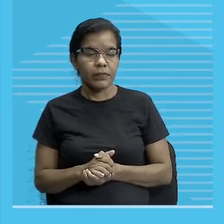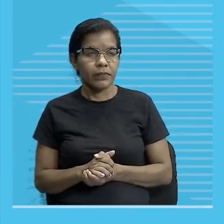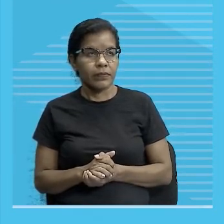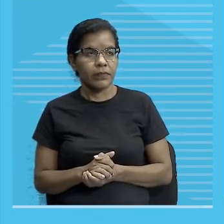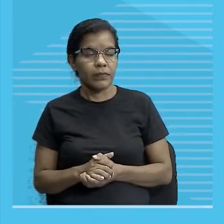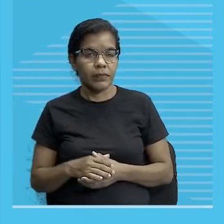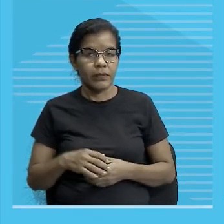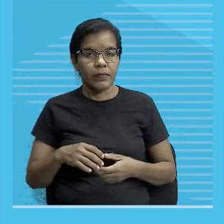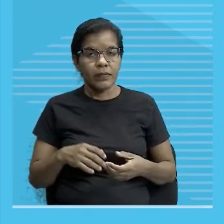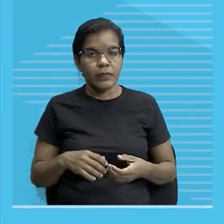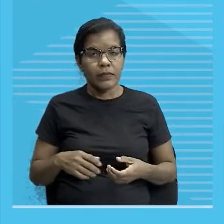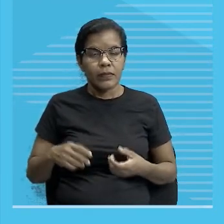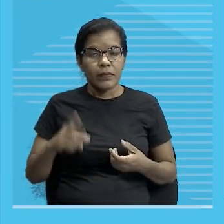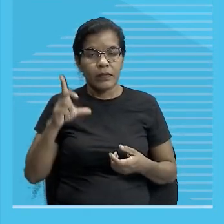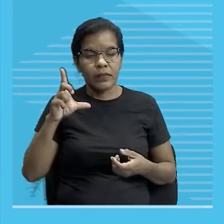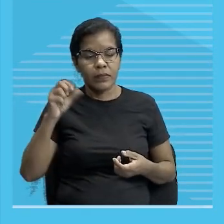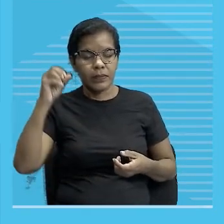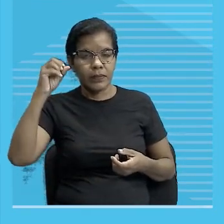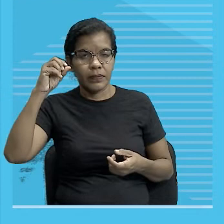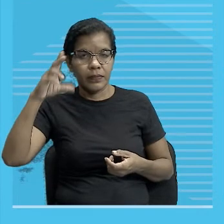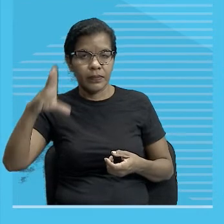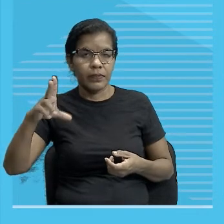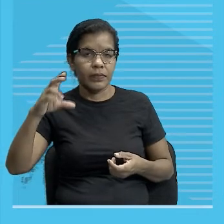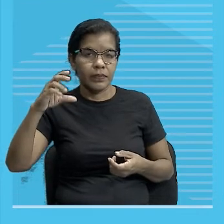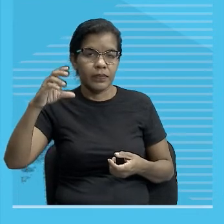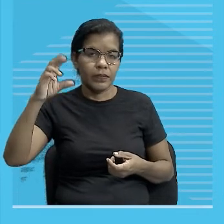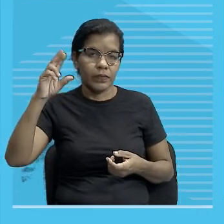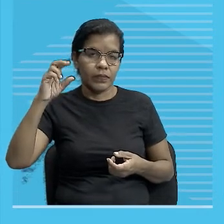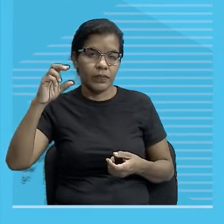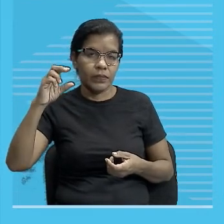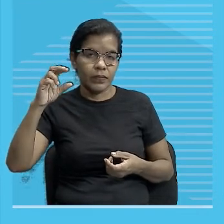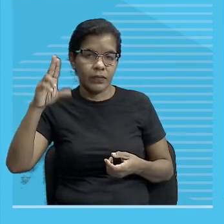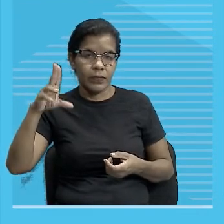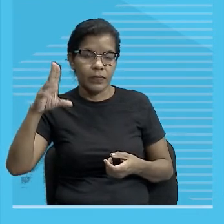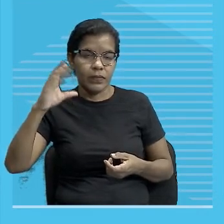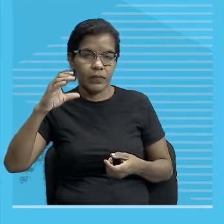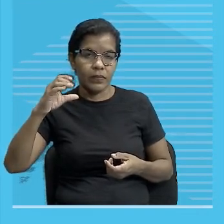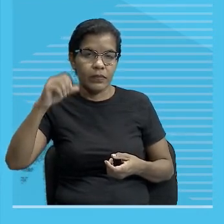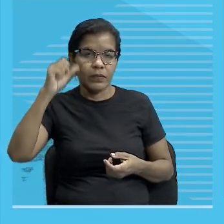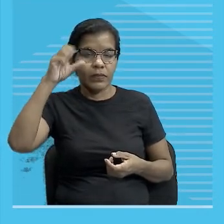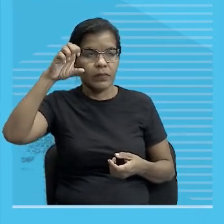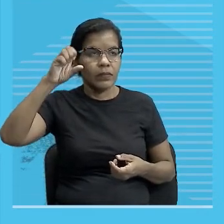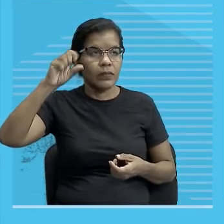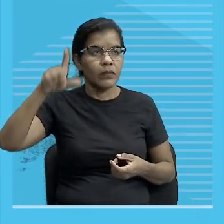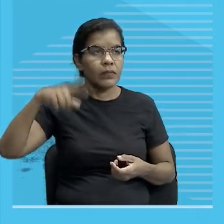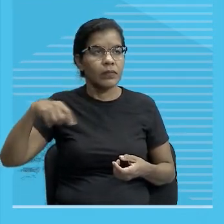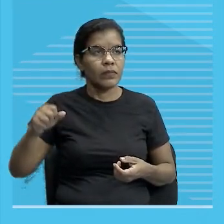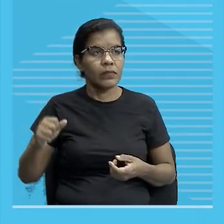duas últimas atuando aí como recursos da coesão sequencial. Detalhe, gente, ó,